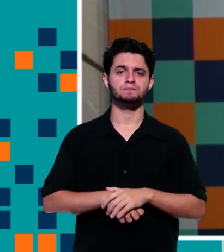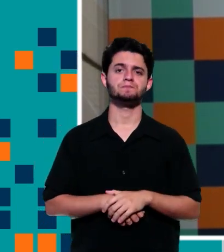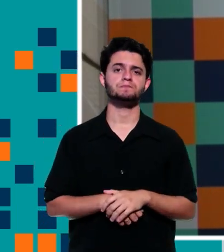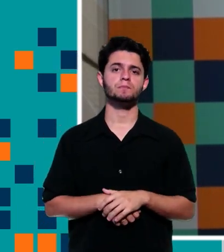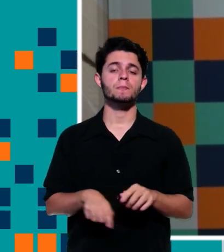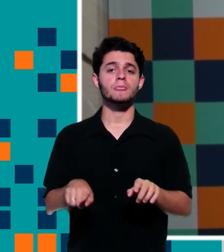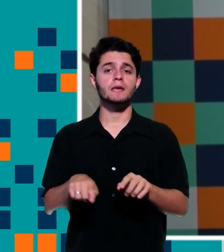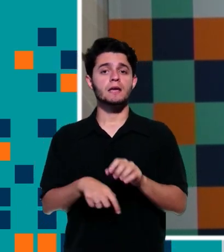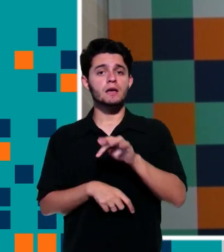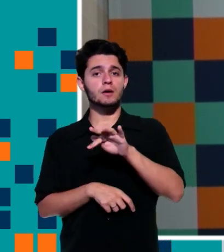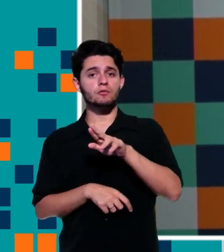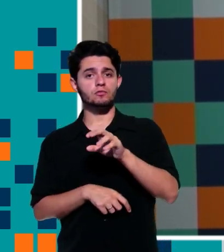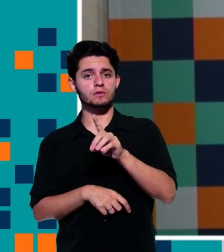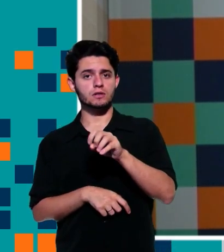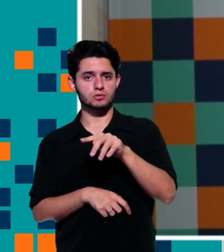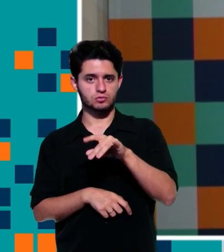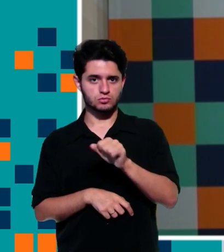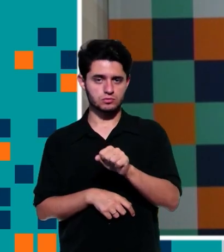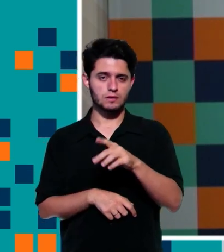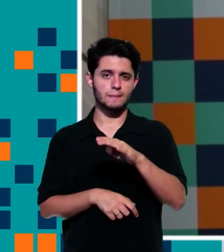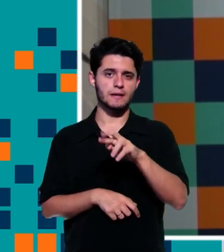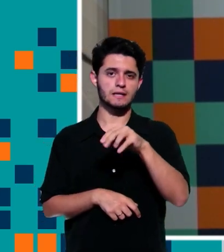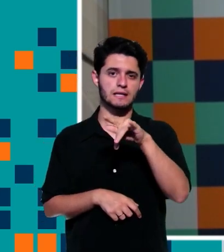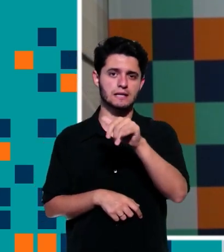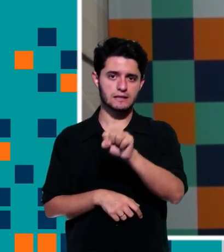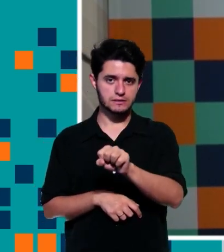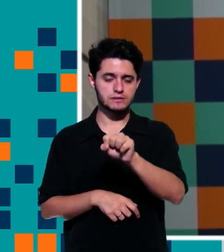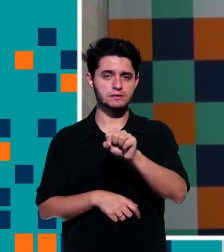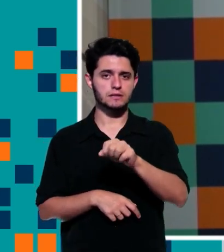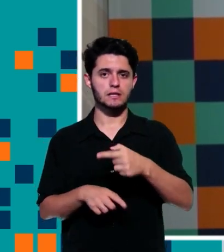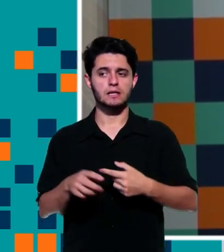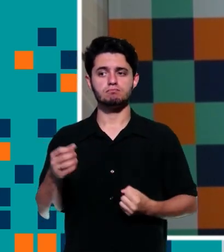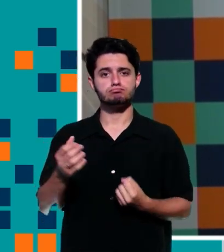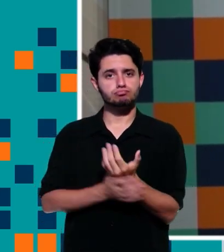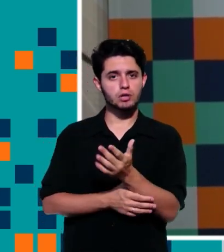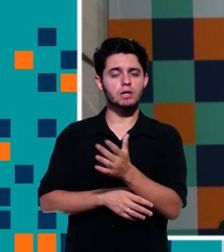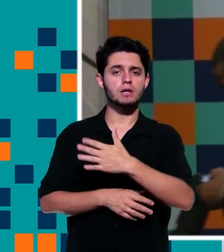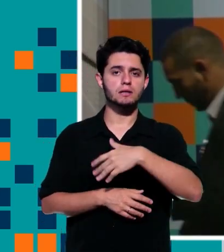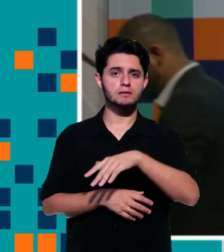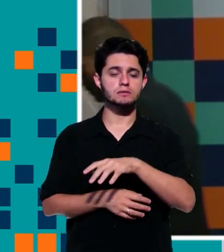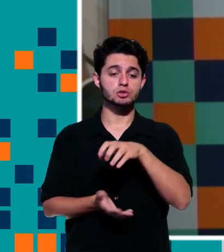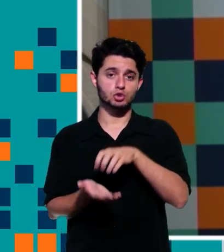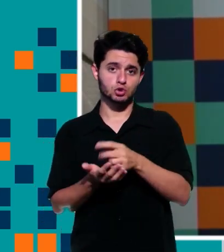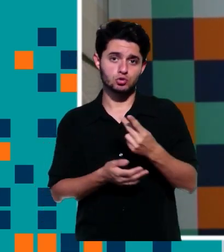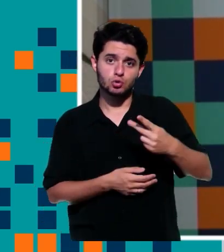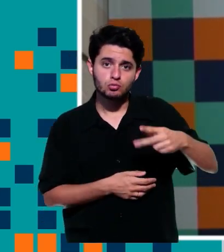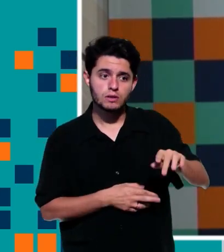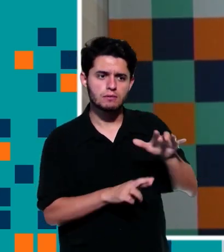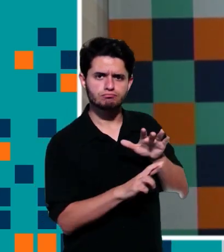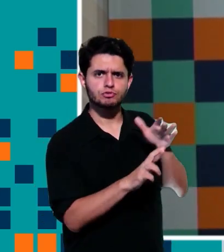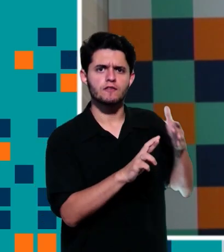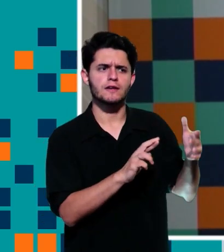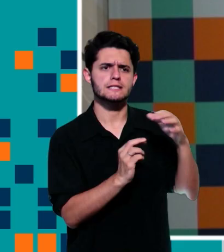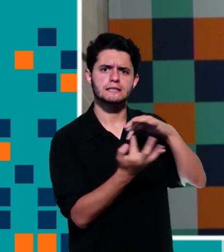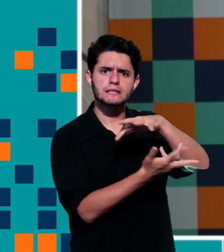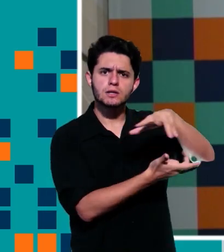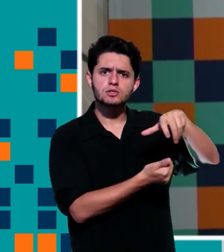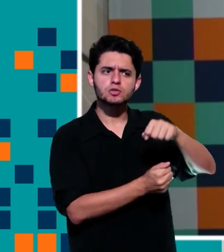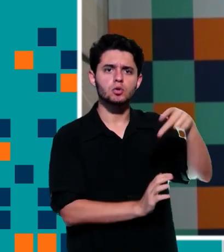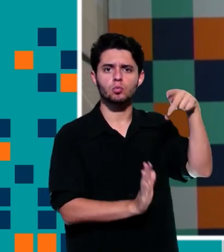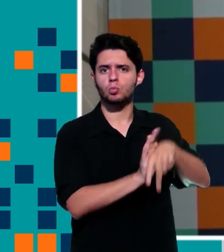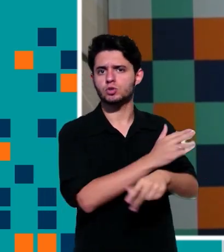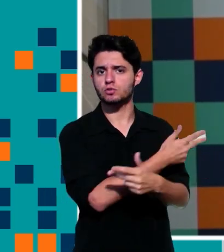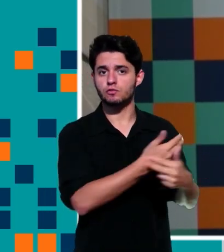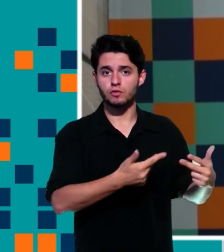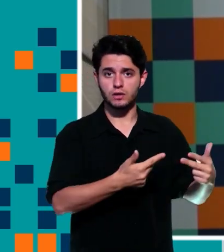de Janeiro, São Paulo e Lisboa, seu escritório é referência internacional em projetos de diferentes escalas,